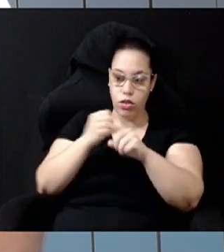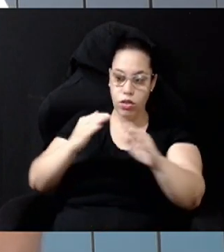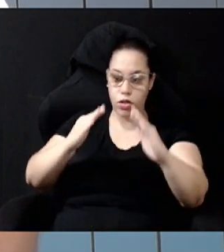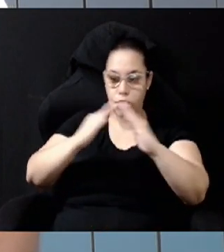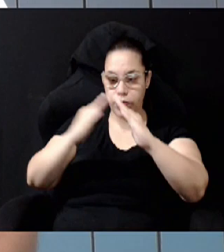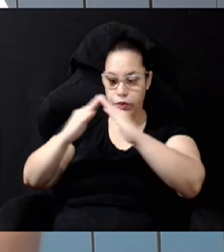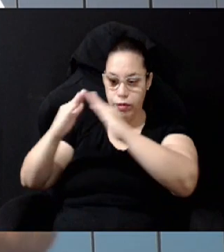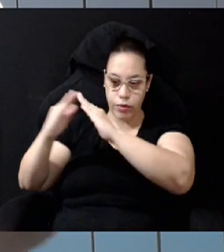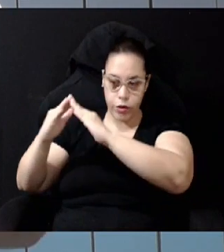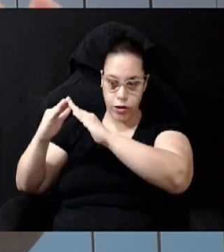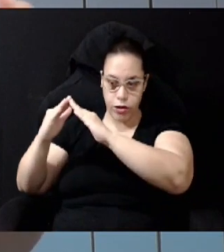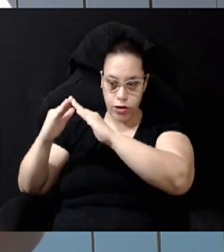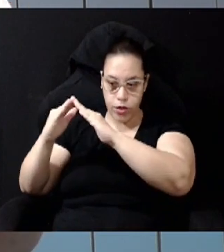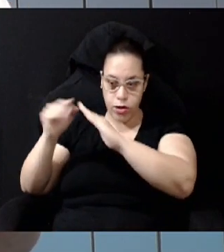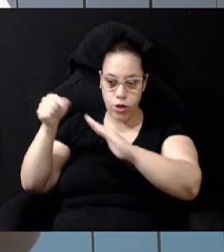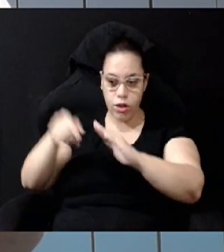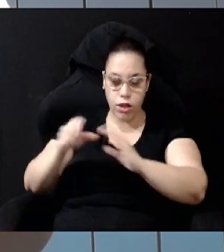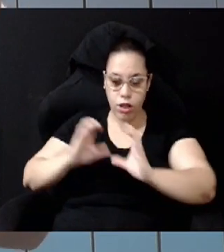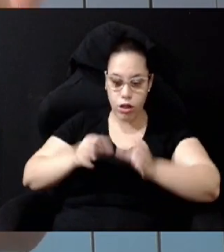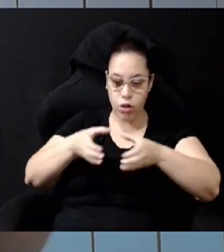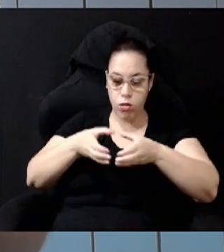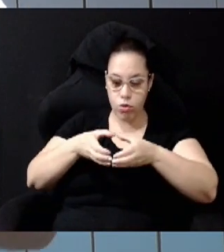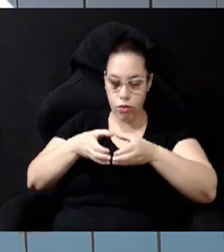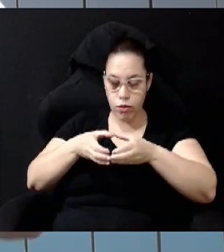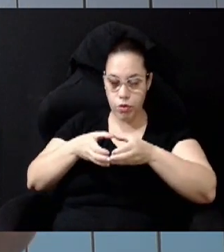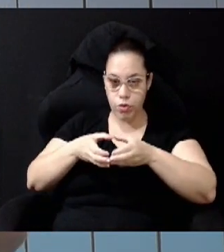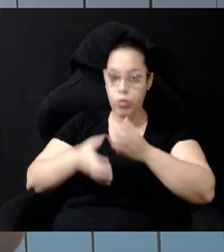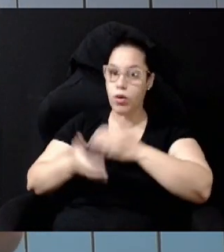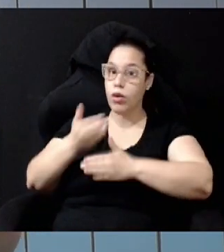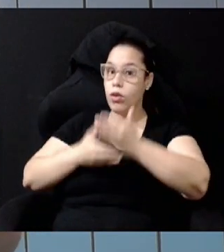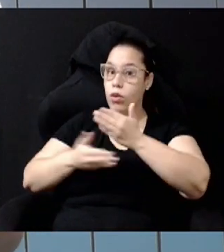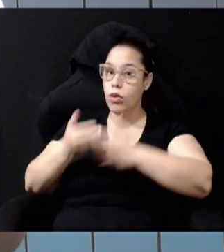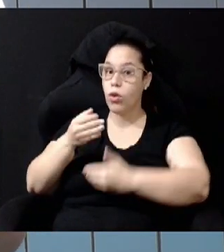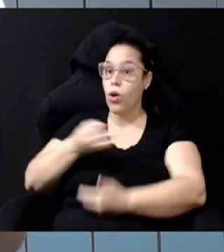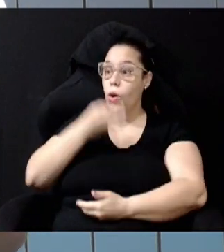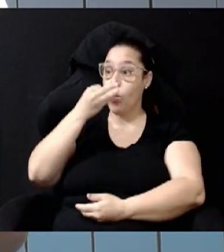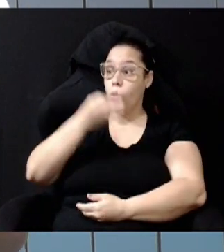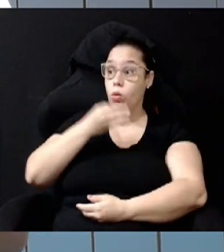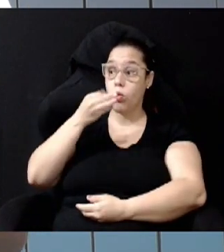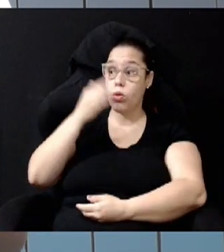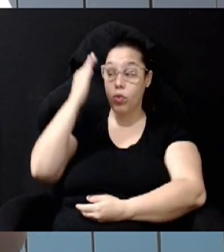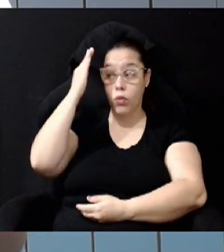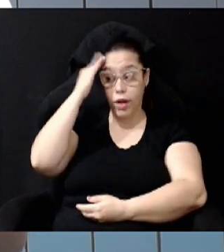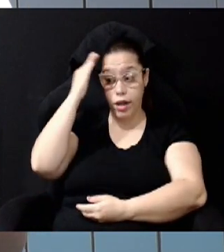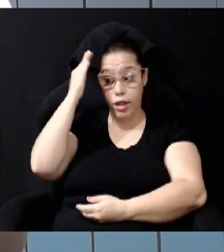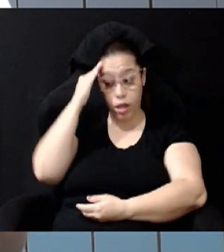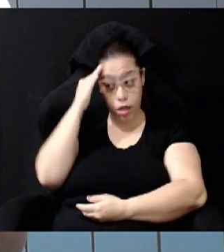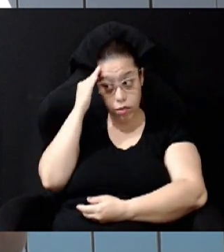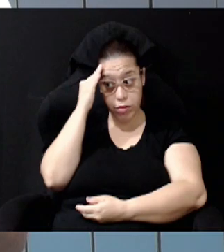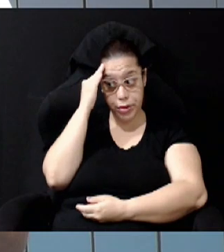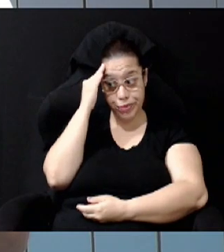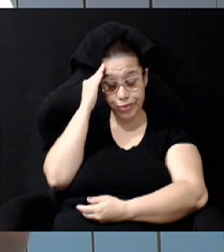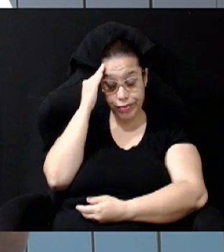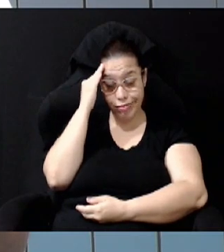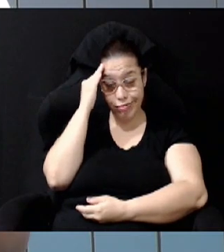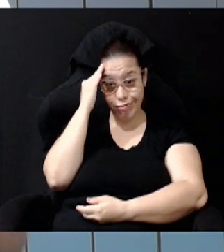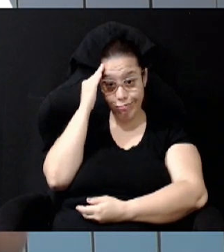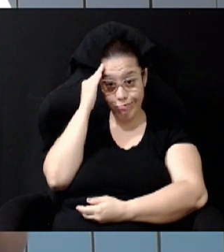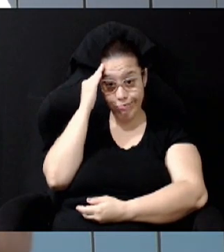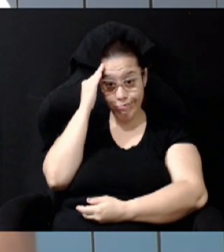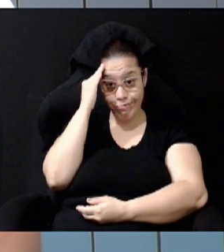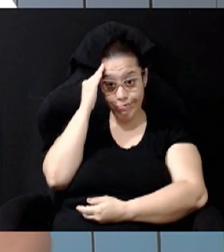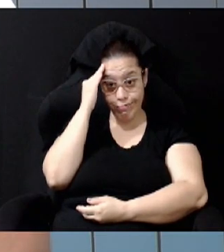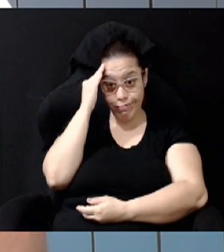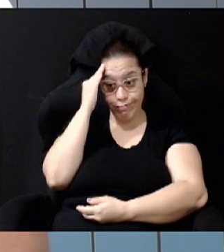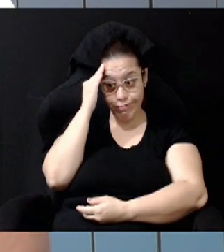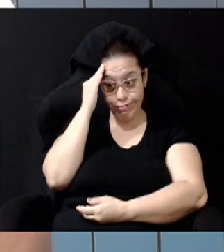conhecimento daquela comunidade para que ela participe, ela opine com o conhecimento que ela tem, né, e, sem dúvida, é